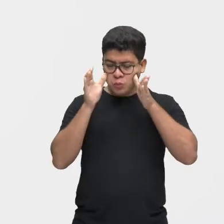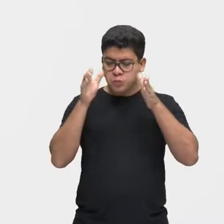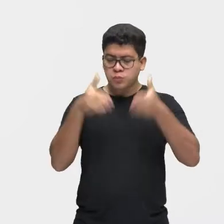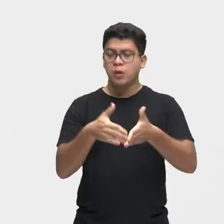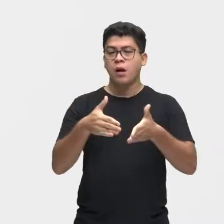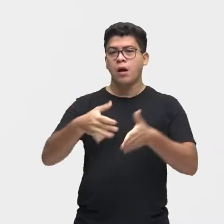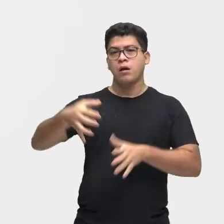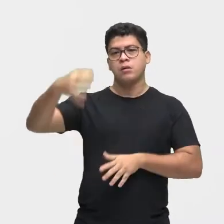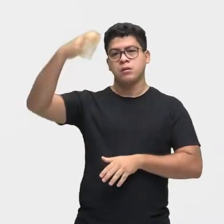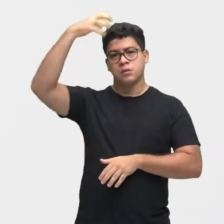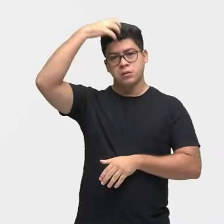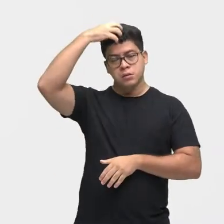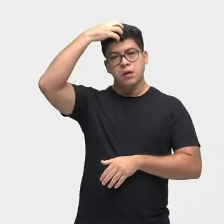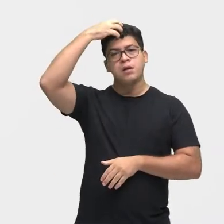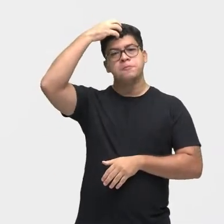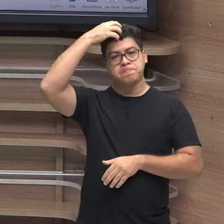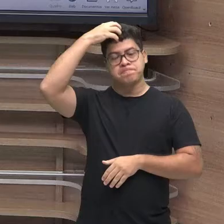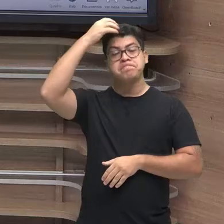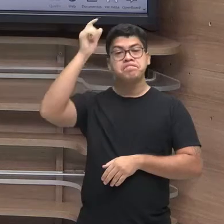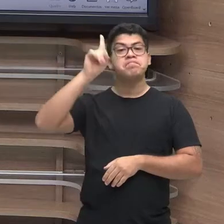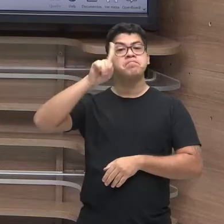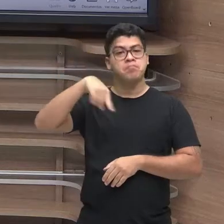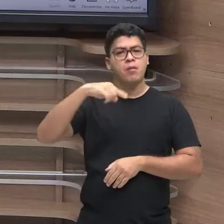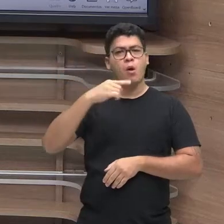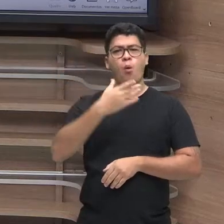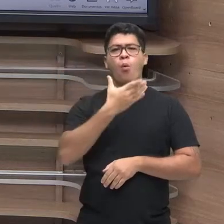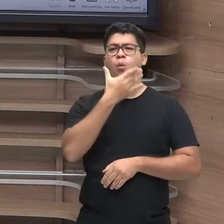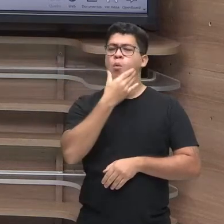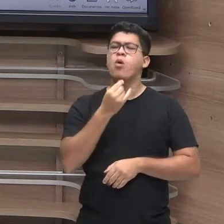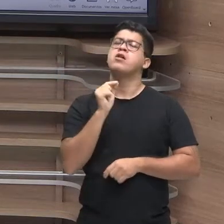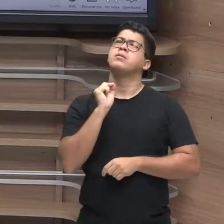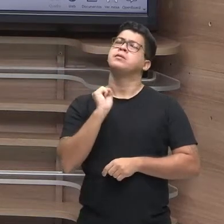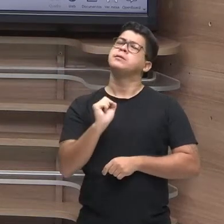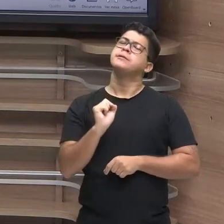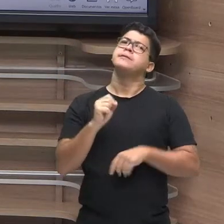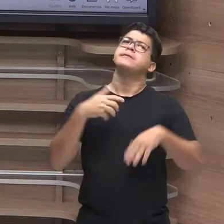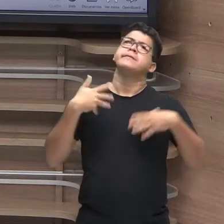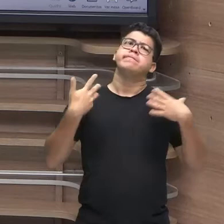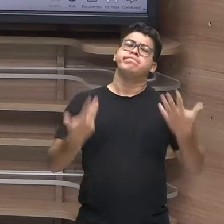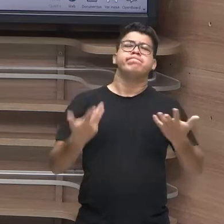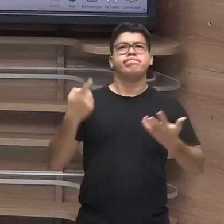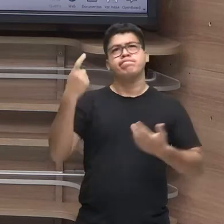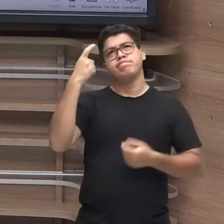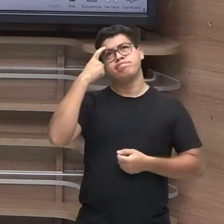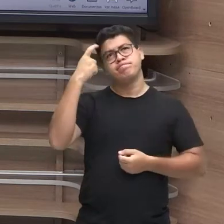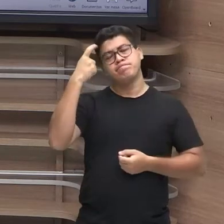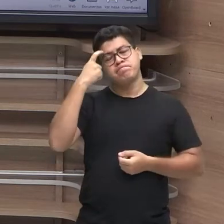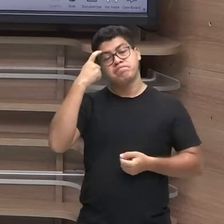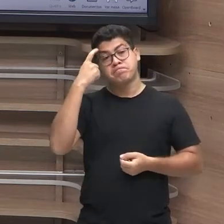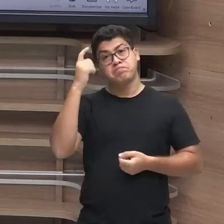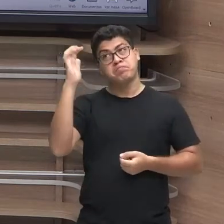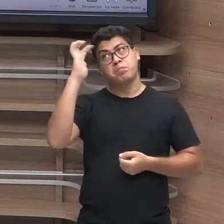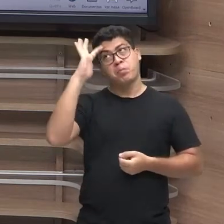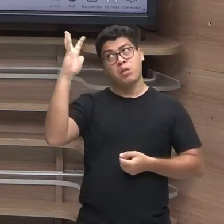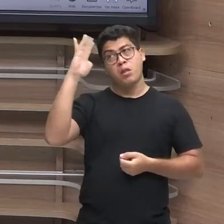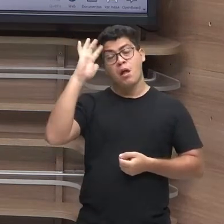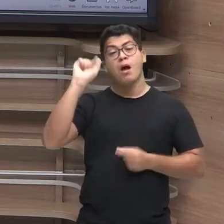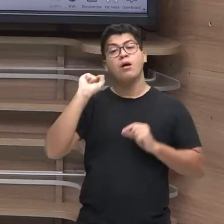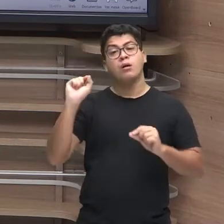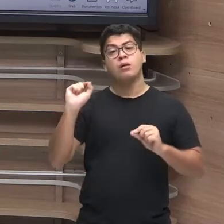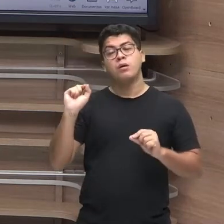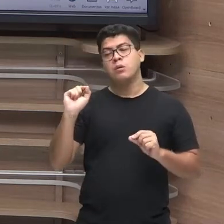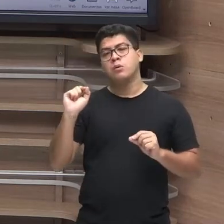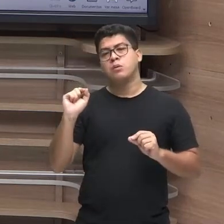Então eram estes homens, né, que iriam ali justificar por meio das suas teorias este poder,